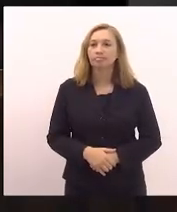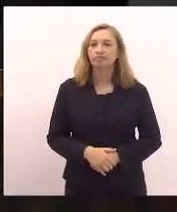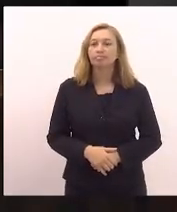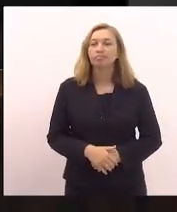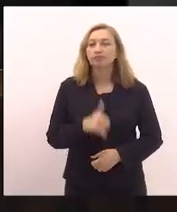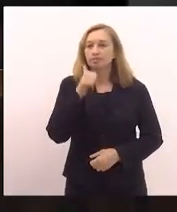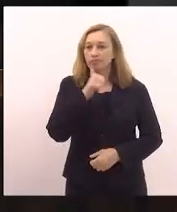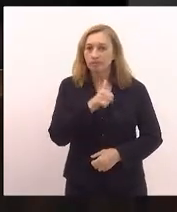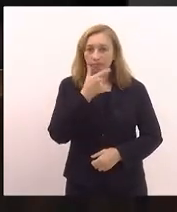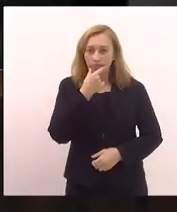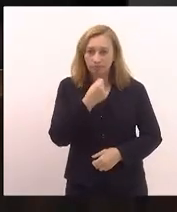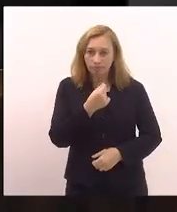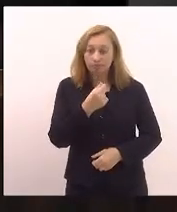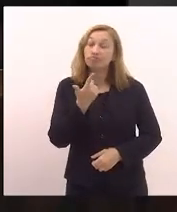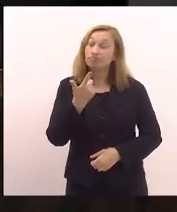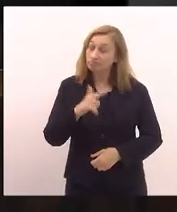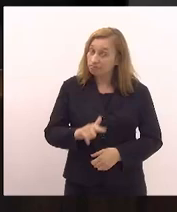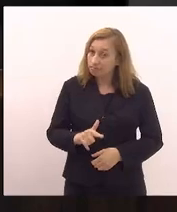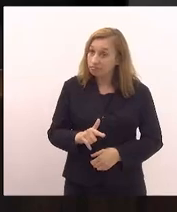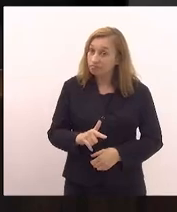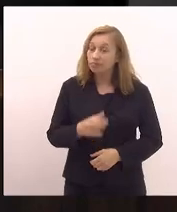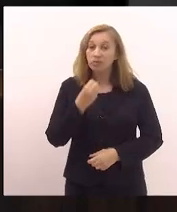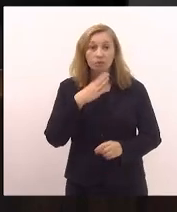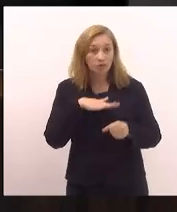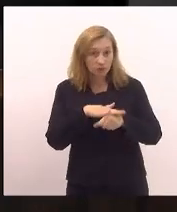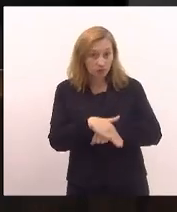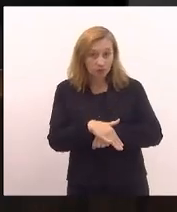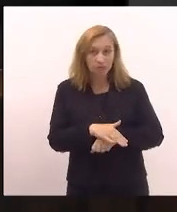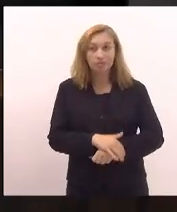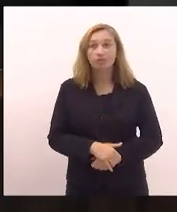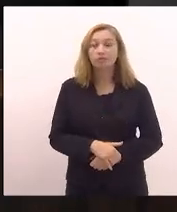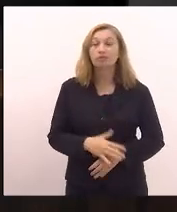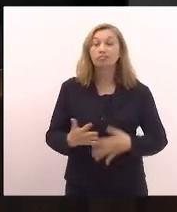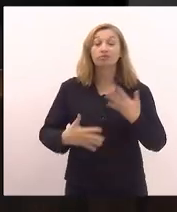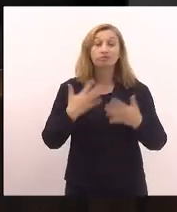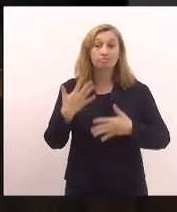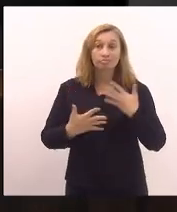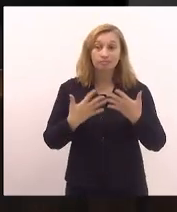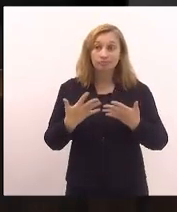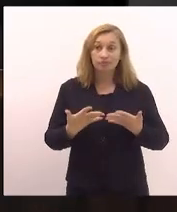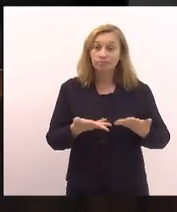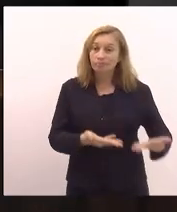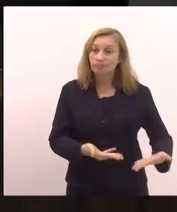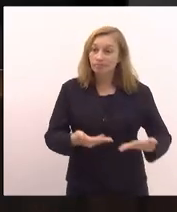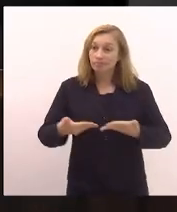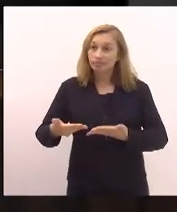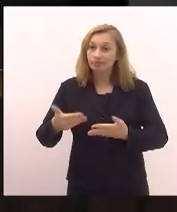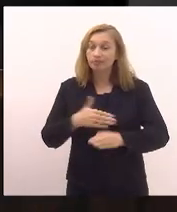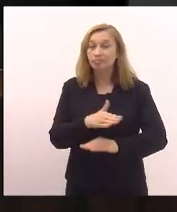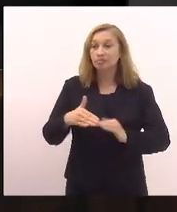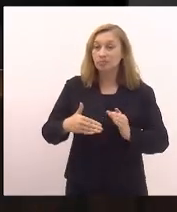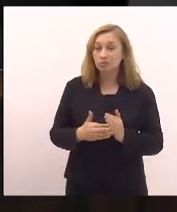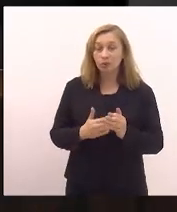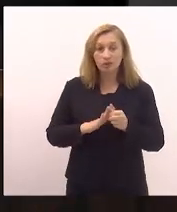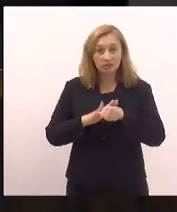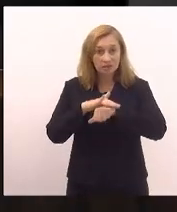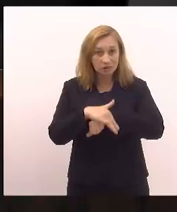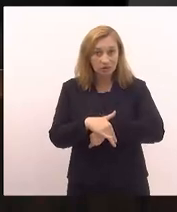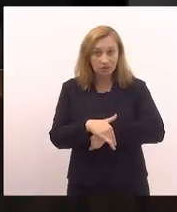Senhoras e senhores, mais uma vez, boa noite. É uma honra enorme receber todos nessa